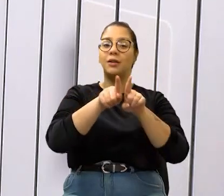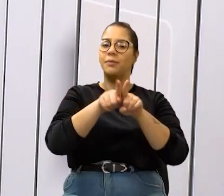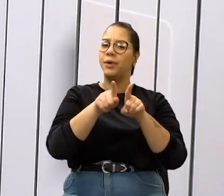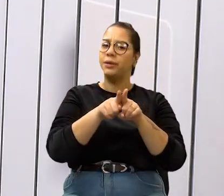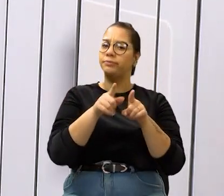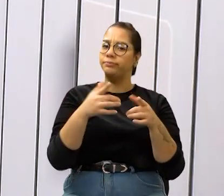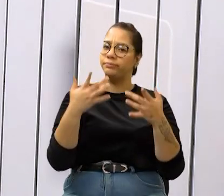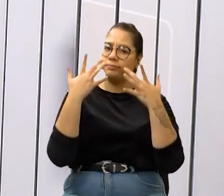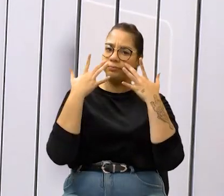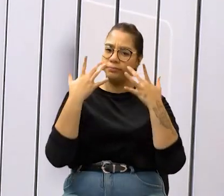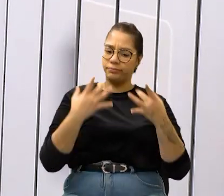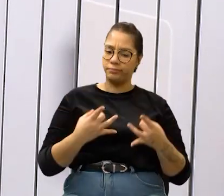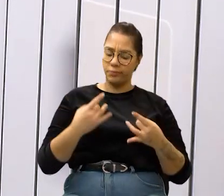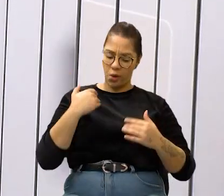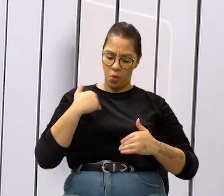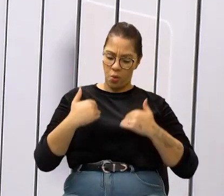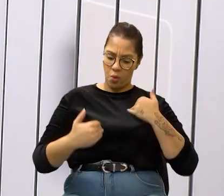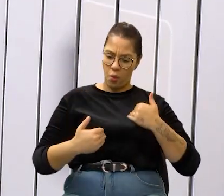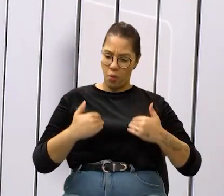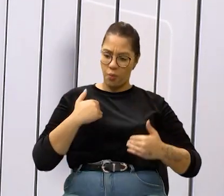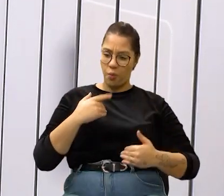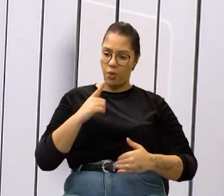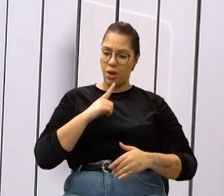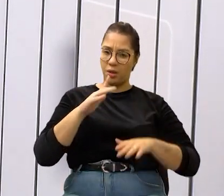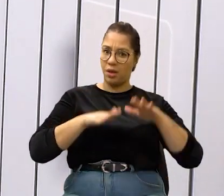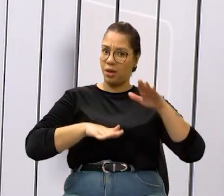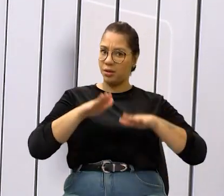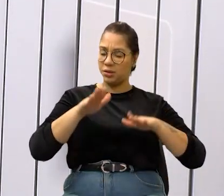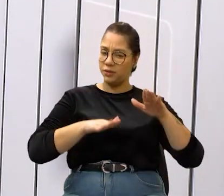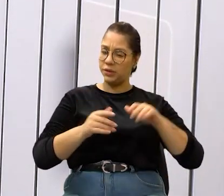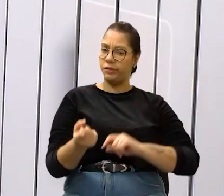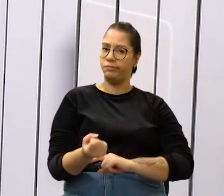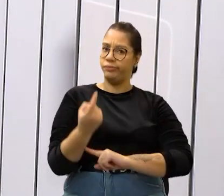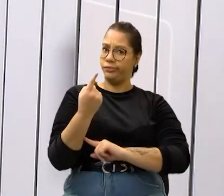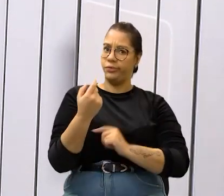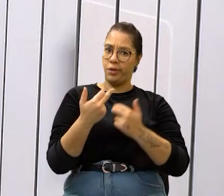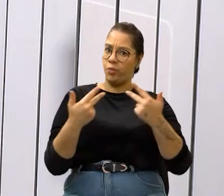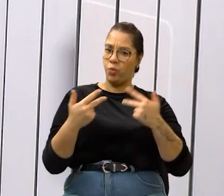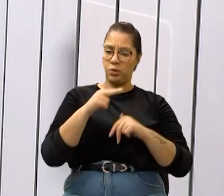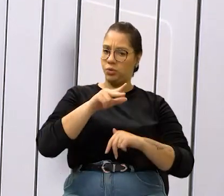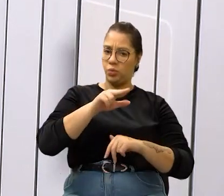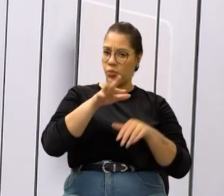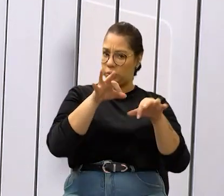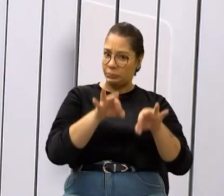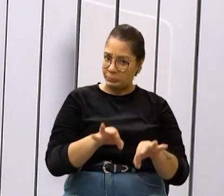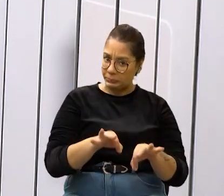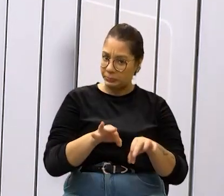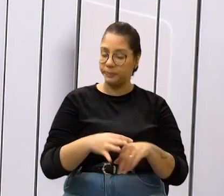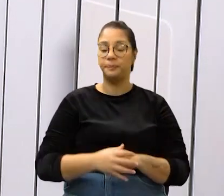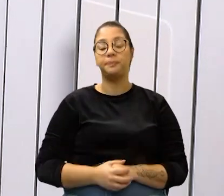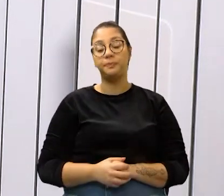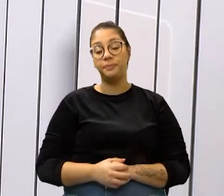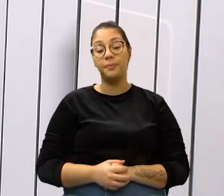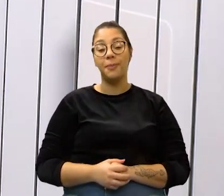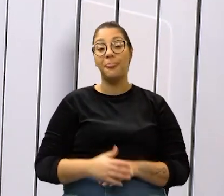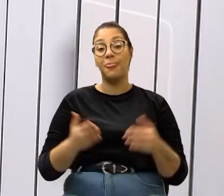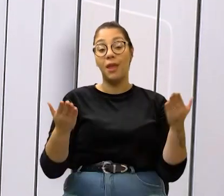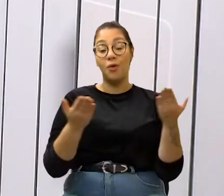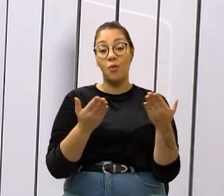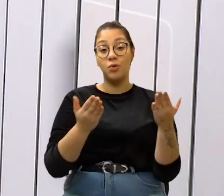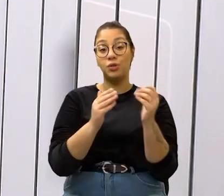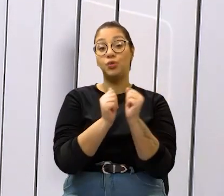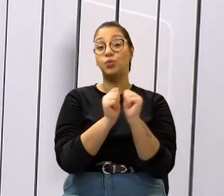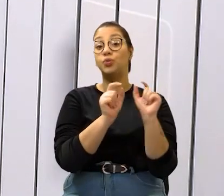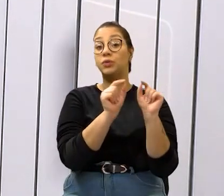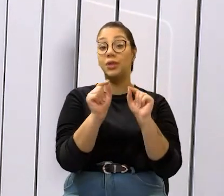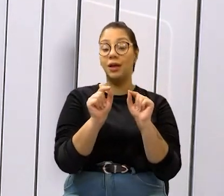aos sinais que seu corpo pode te mandar, às vezes, de que algo não pode estar funcionando muito bem. Hoje nós